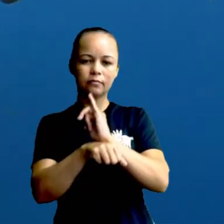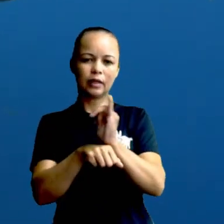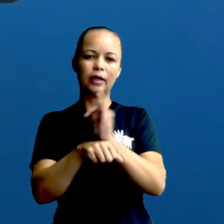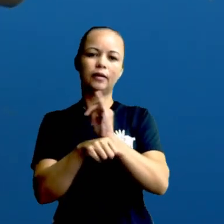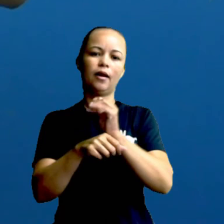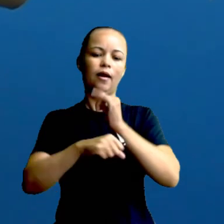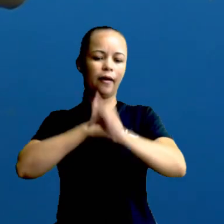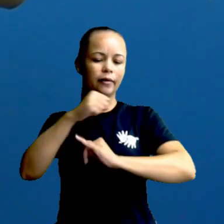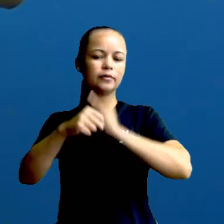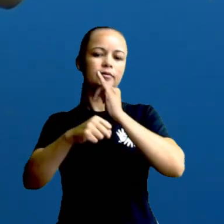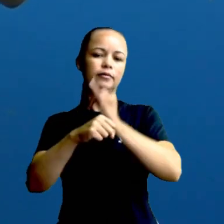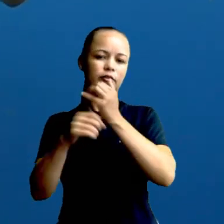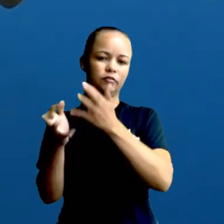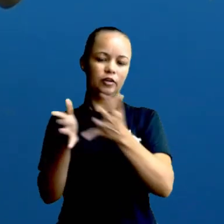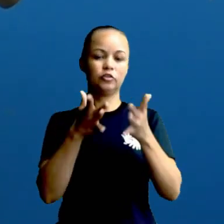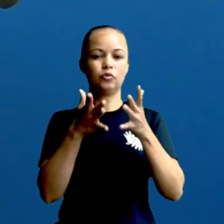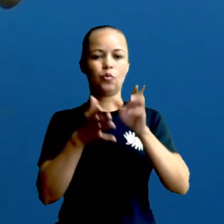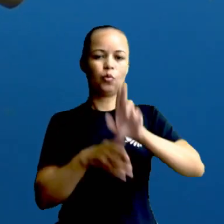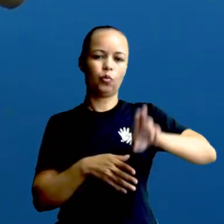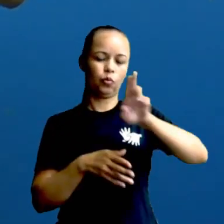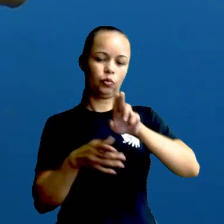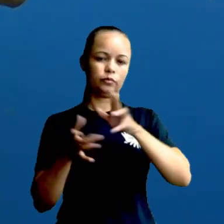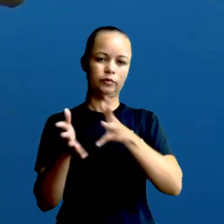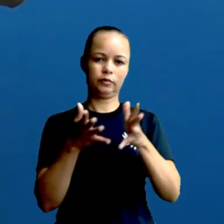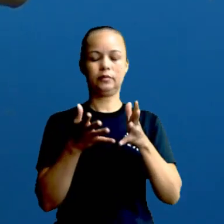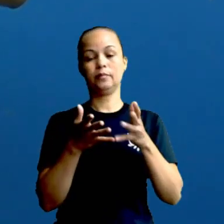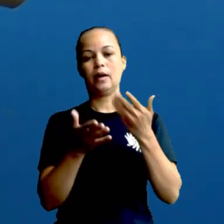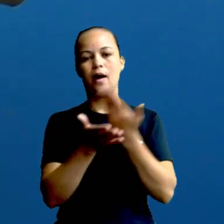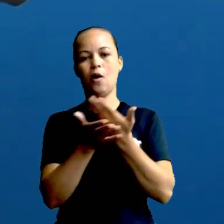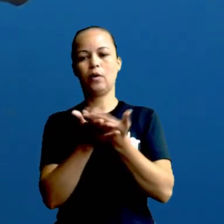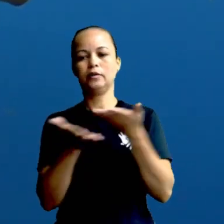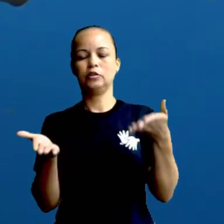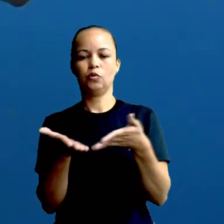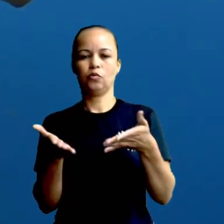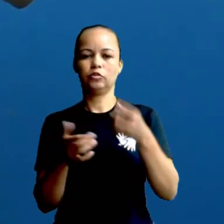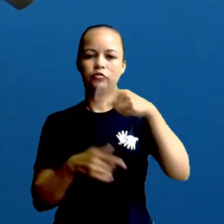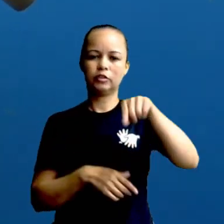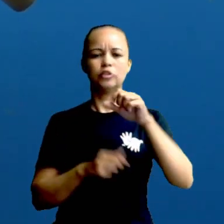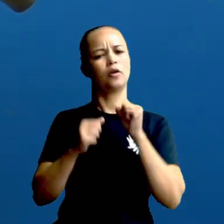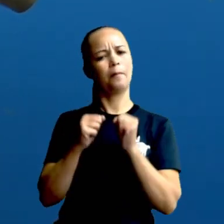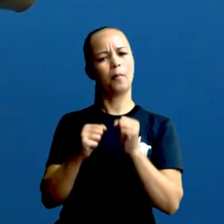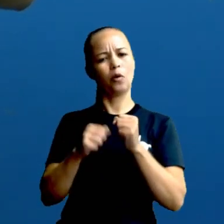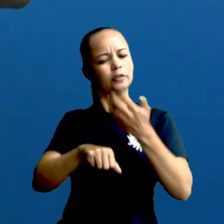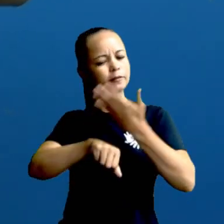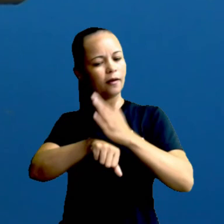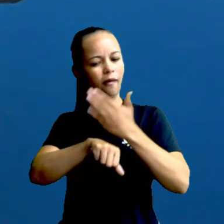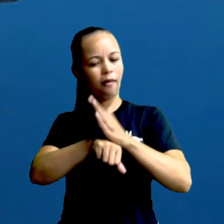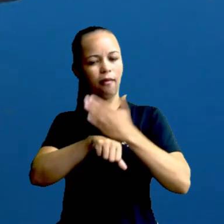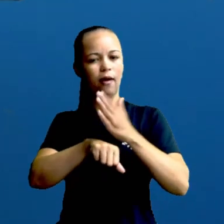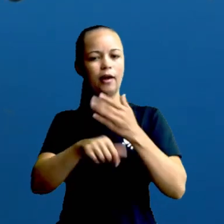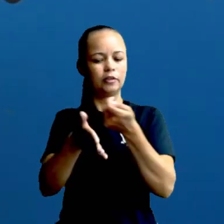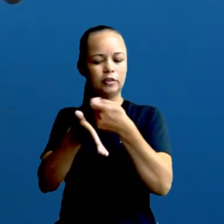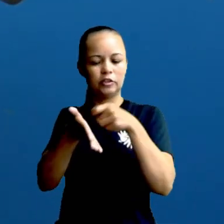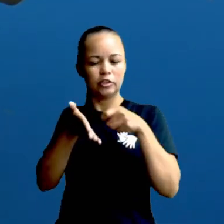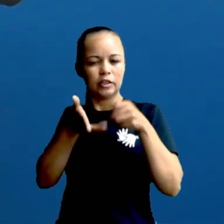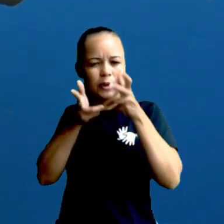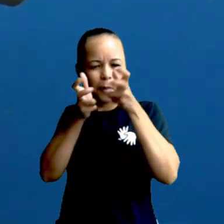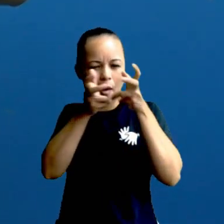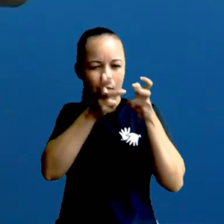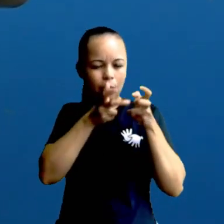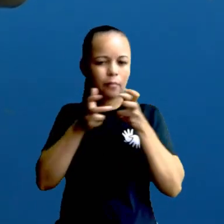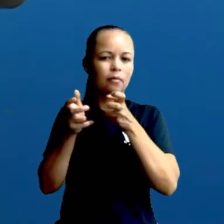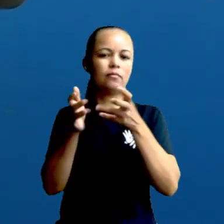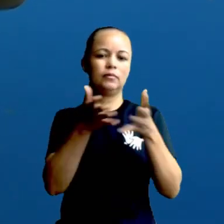aulas tem muitas sobre o uso da crase mas por aquilo que nós vimos na aula de hoje já dá para você ir treinando na escrita